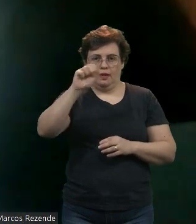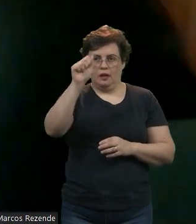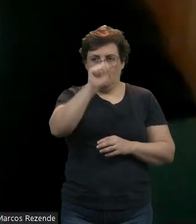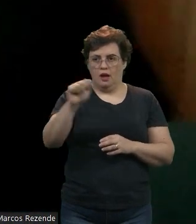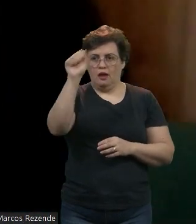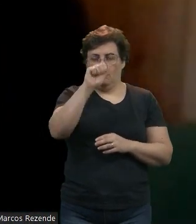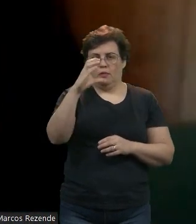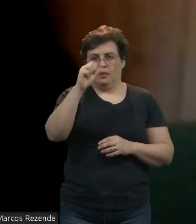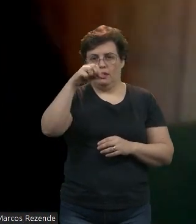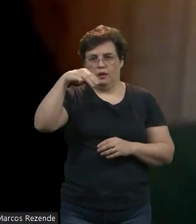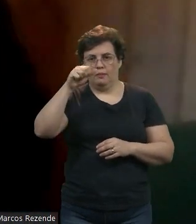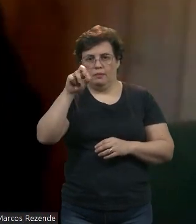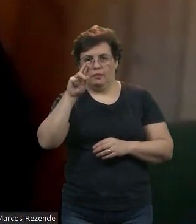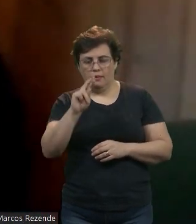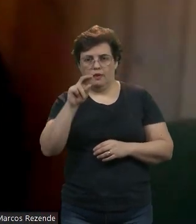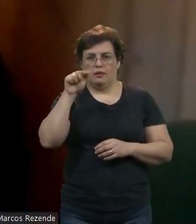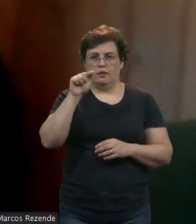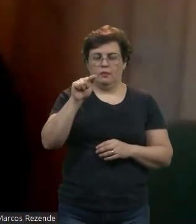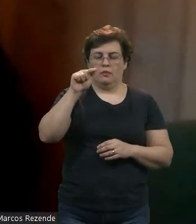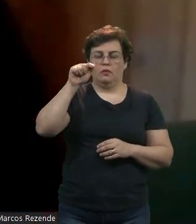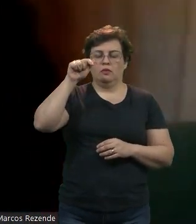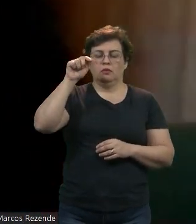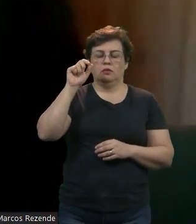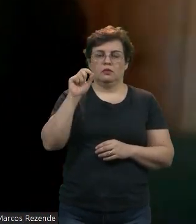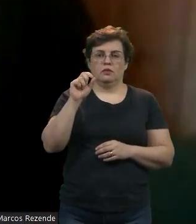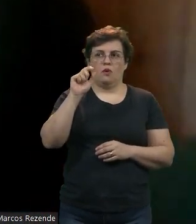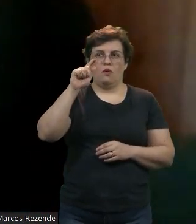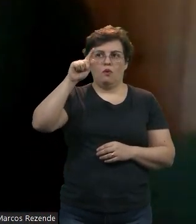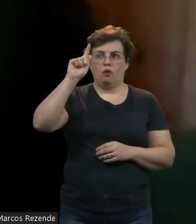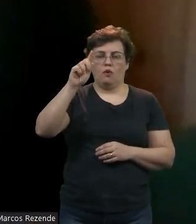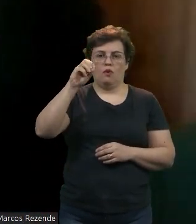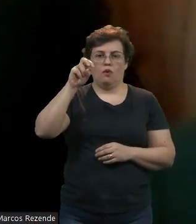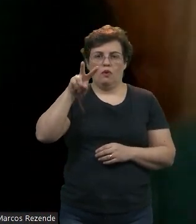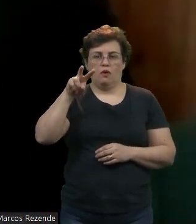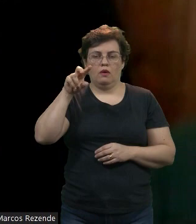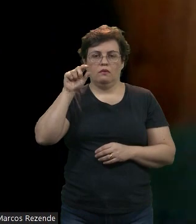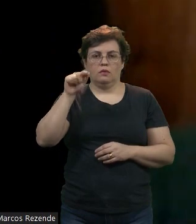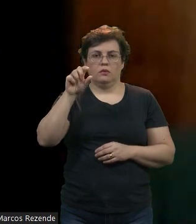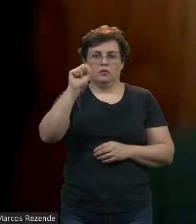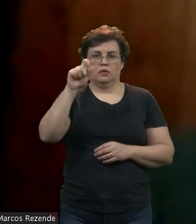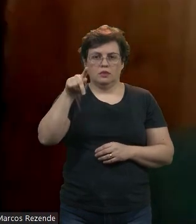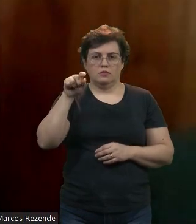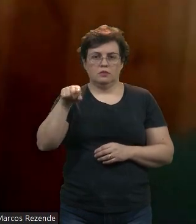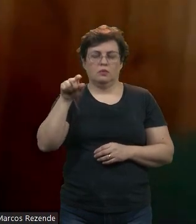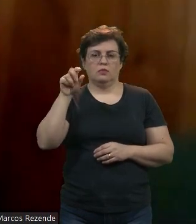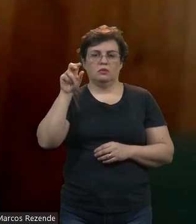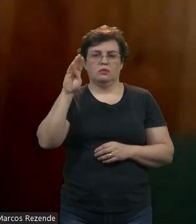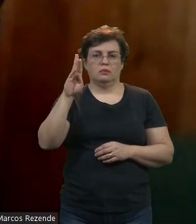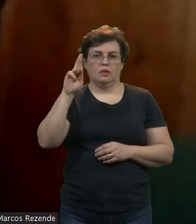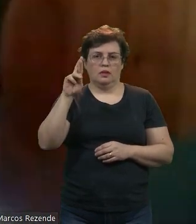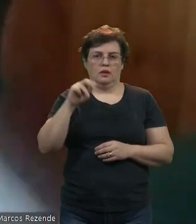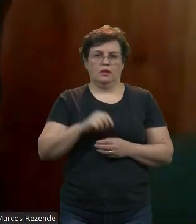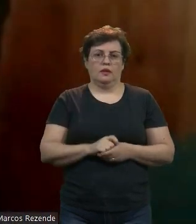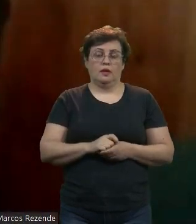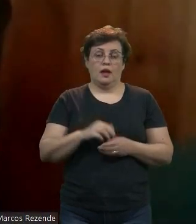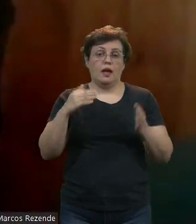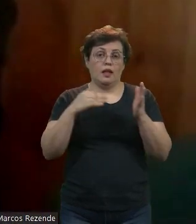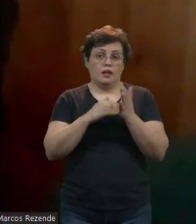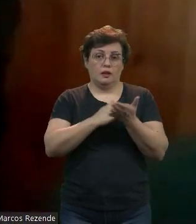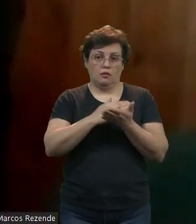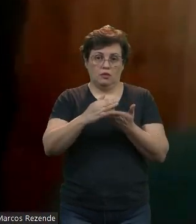câmara@camar.sp.gov.br, que poderão ser enviados até o horário do início desta audiência pública.